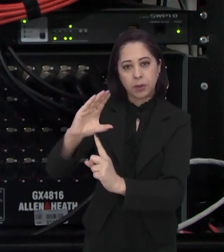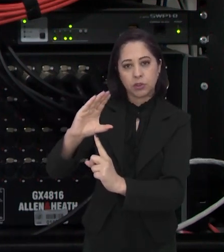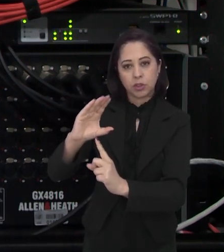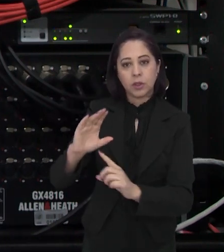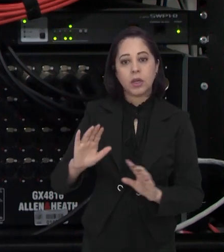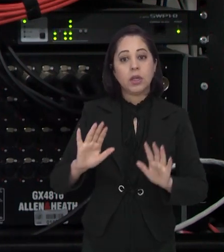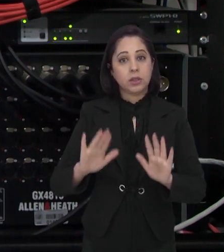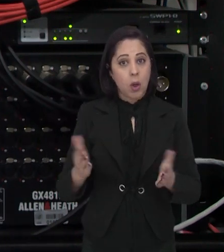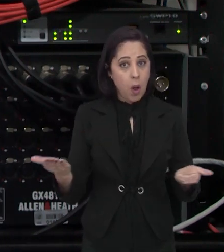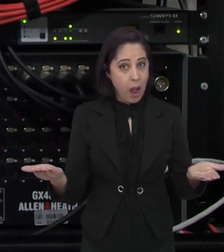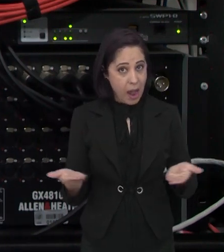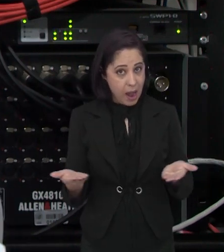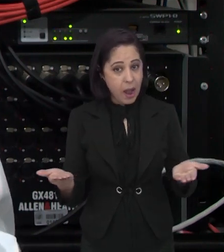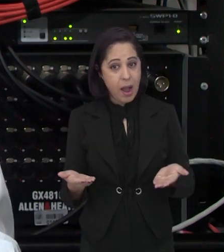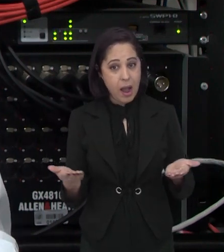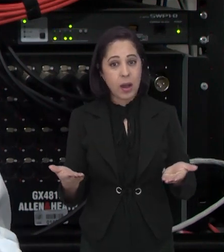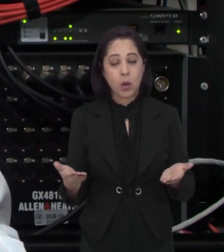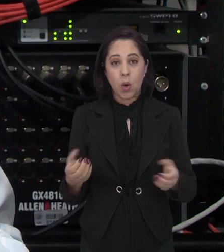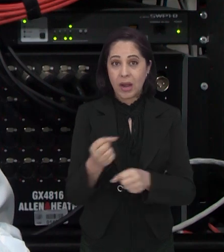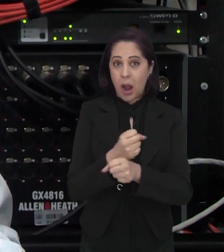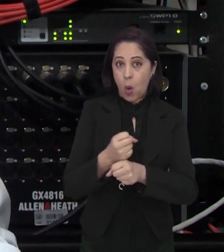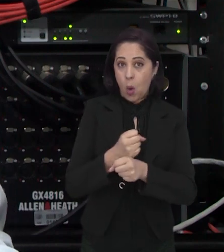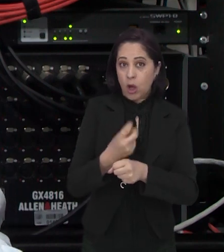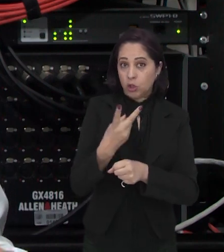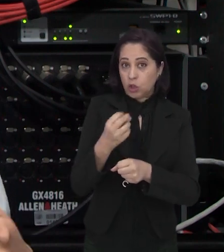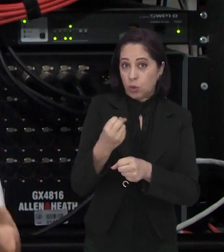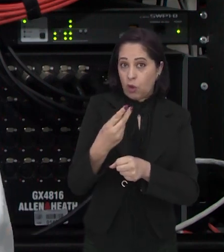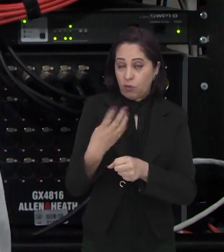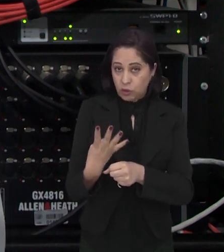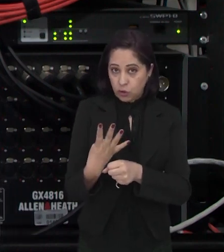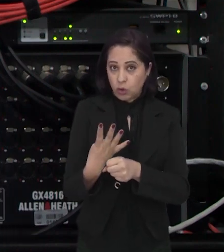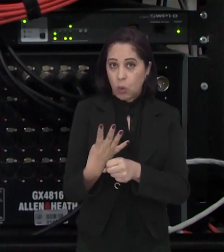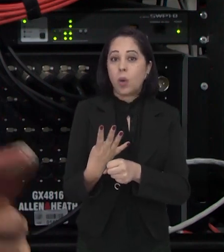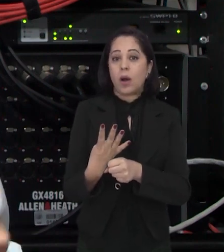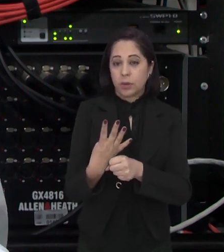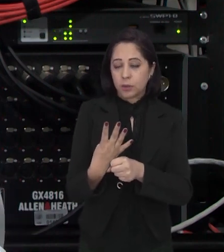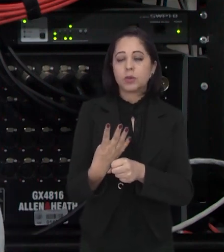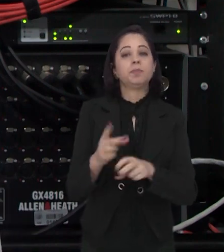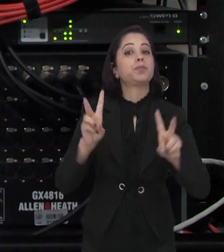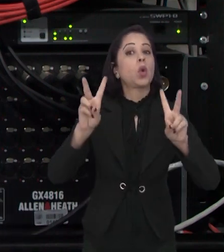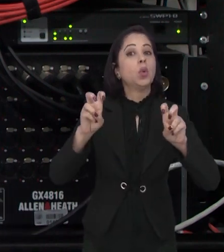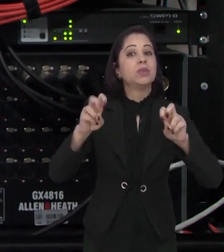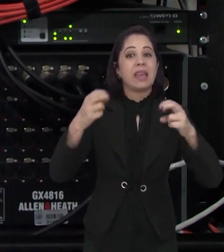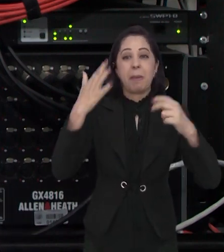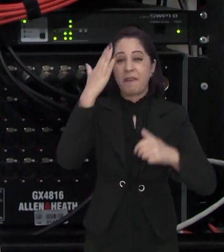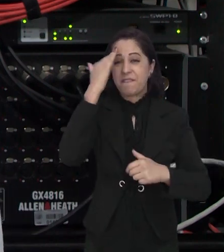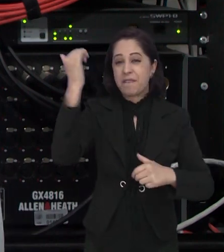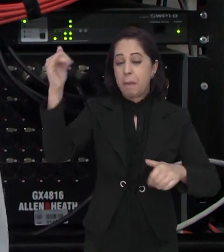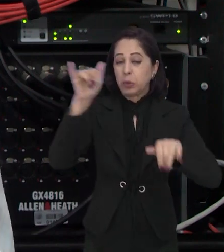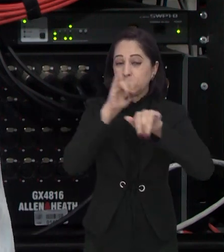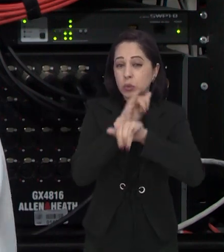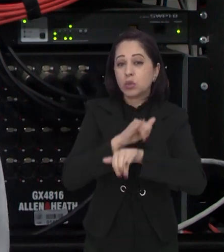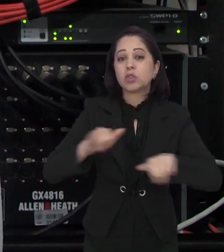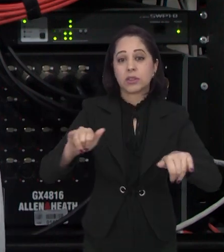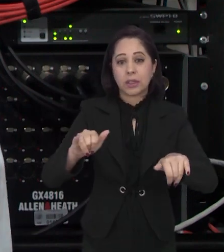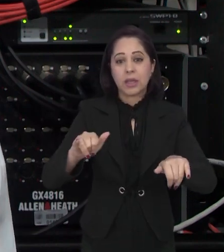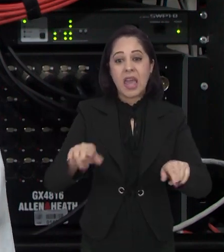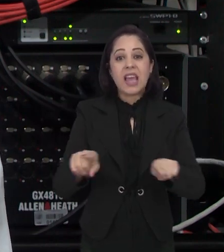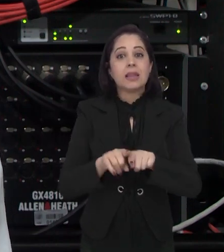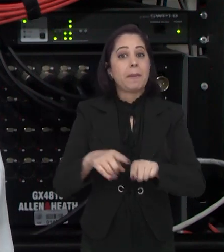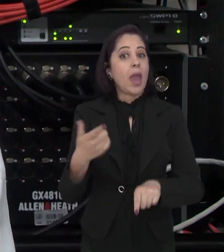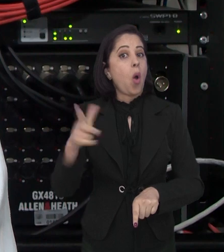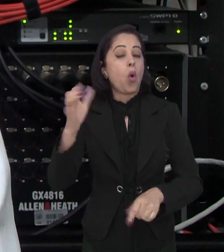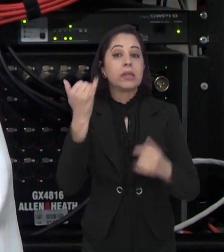esse caso vindo à tona este ano, né, na verdade, os resultados desse caso vindo à tona este ano. E tem mais uma informação